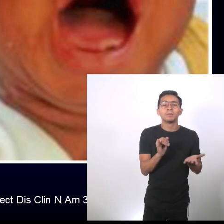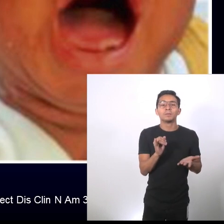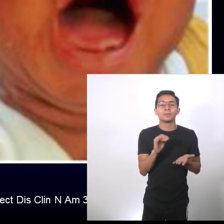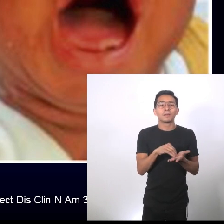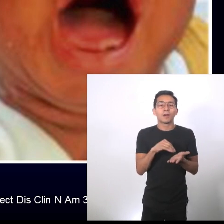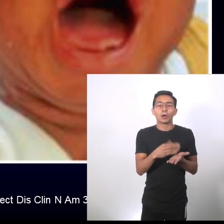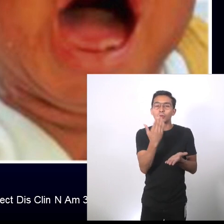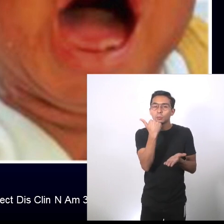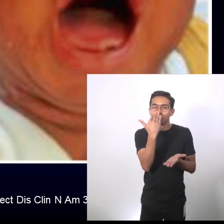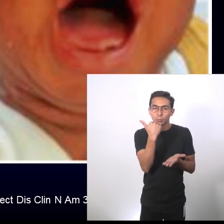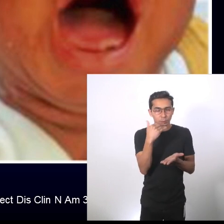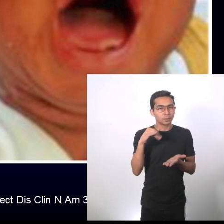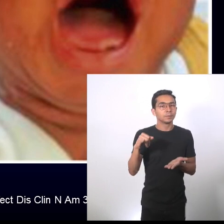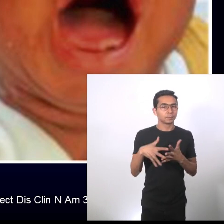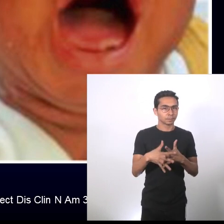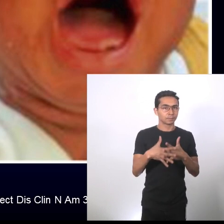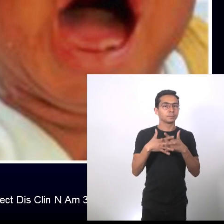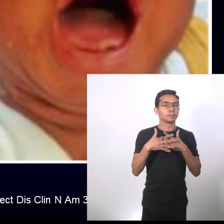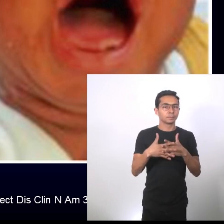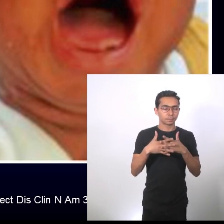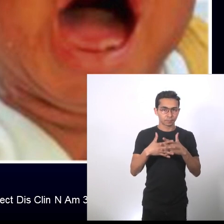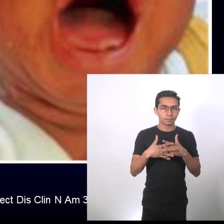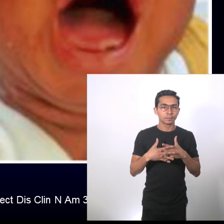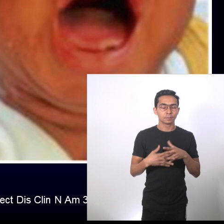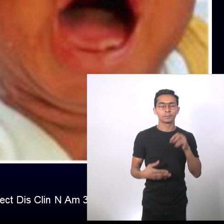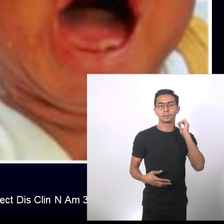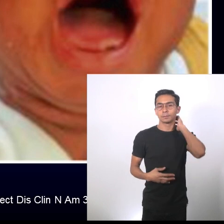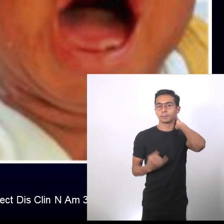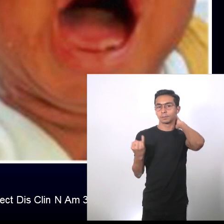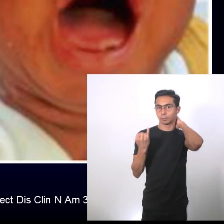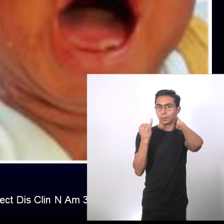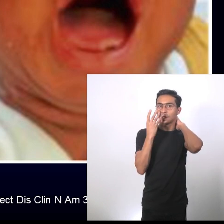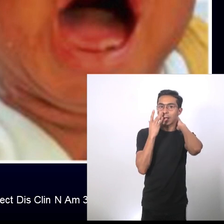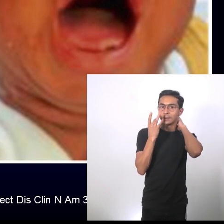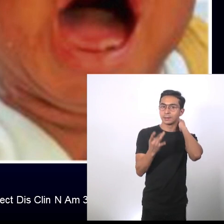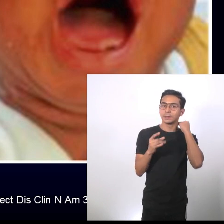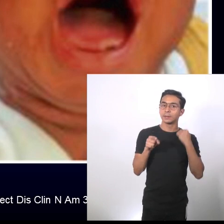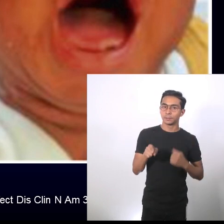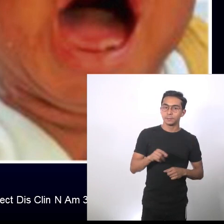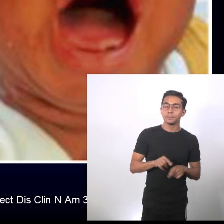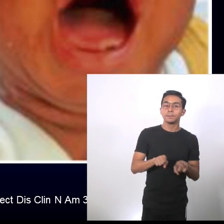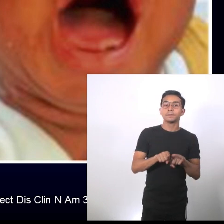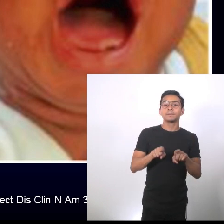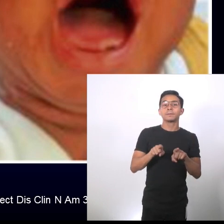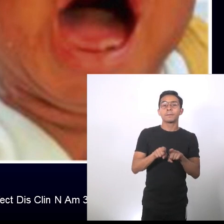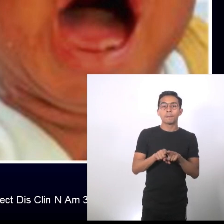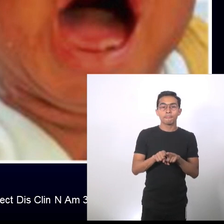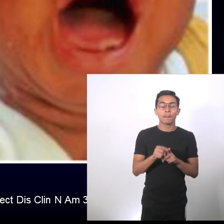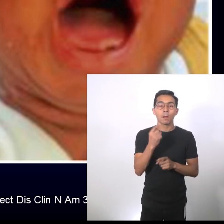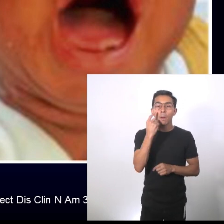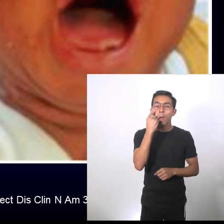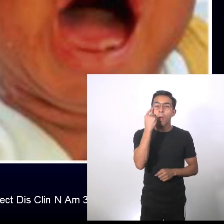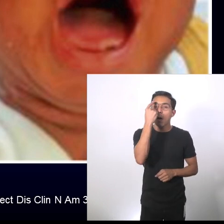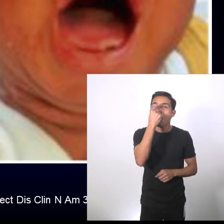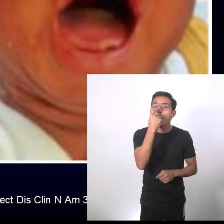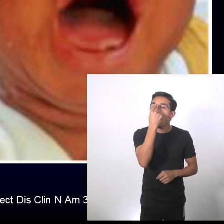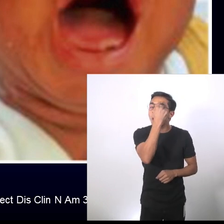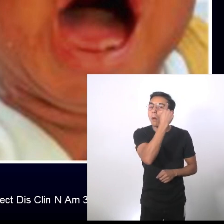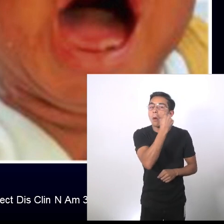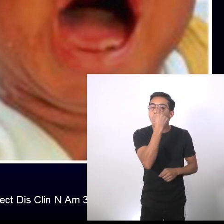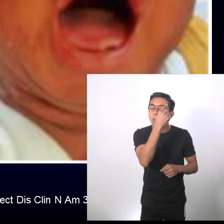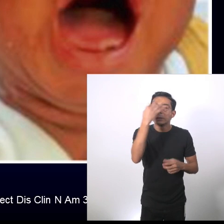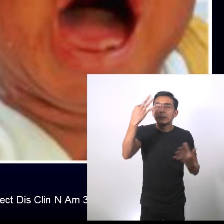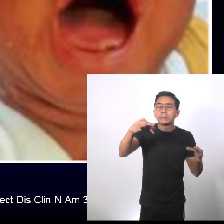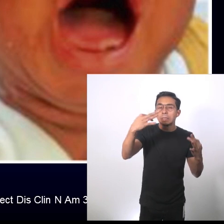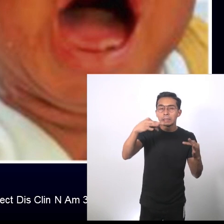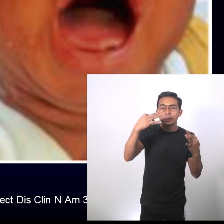uma informação importante. E nós temos muitas descrições de lesões intraoculares. E num adulto, talvez